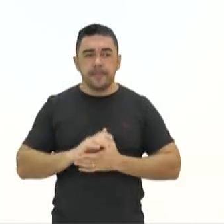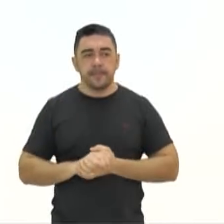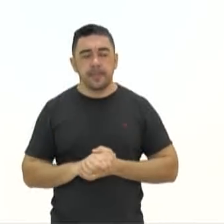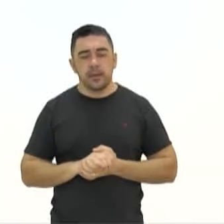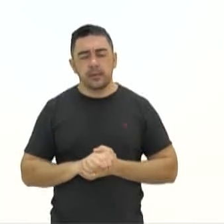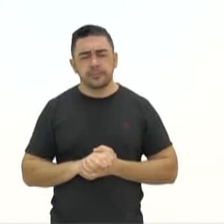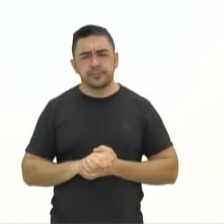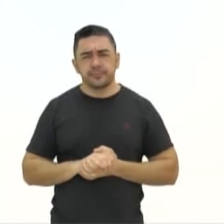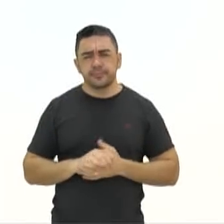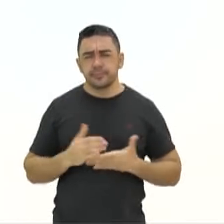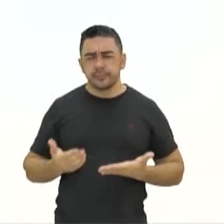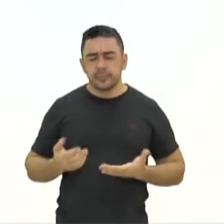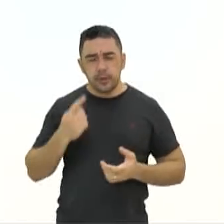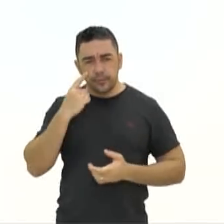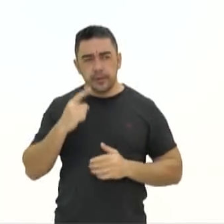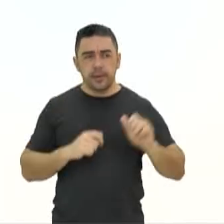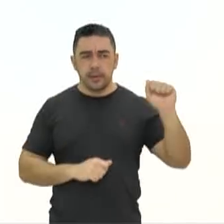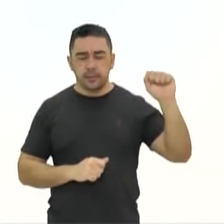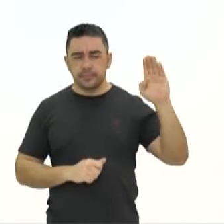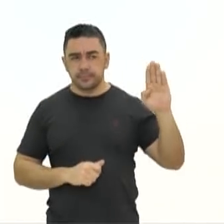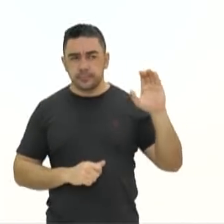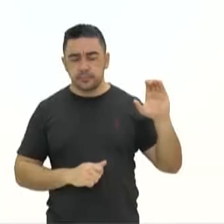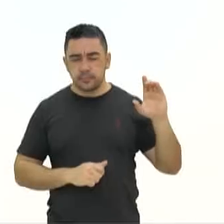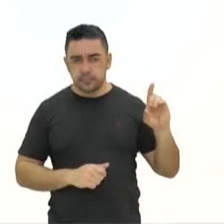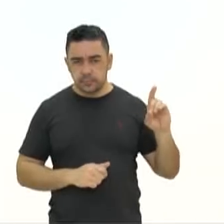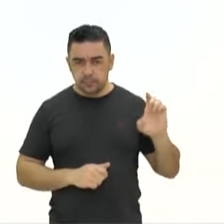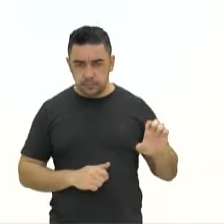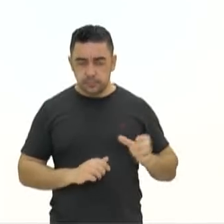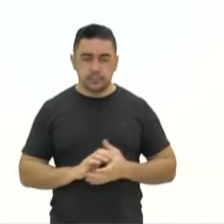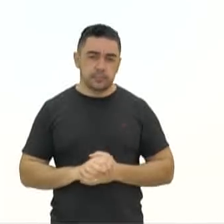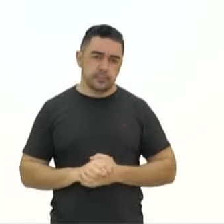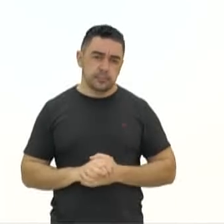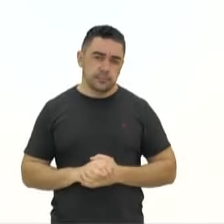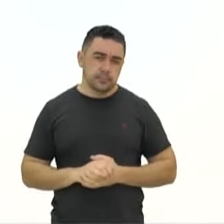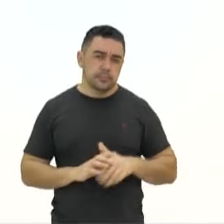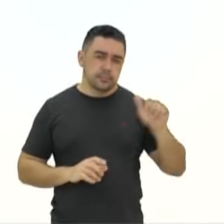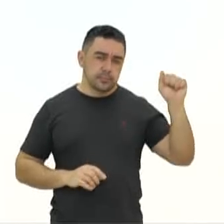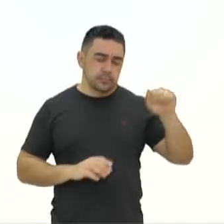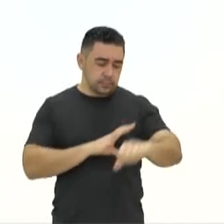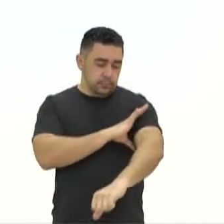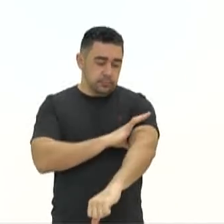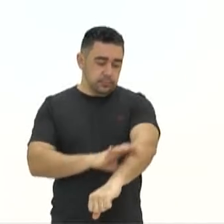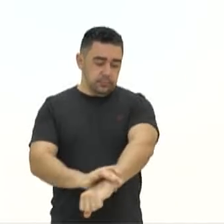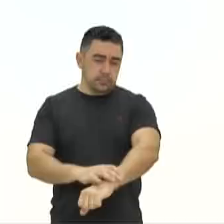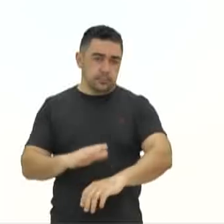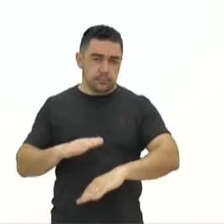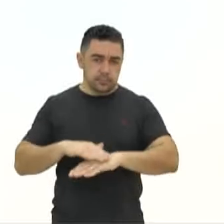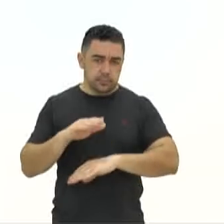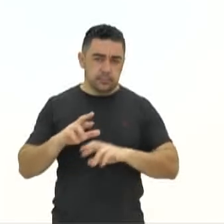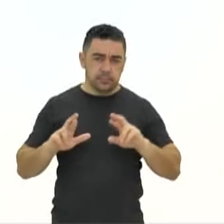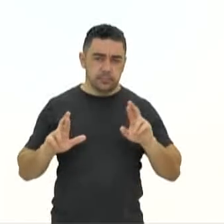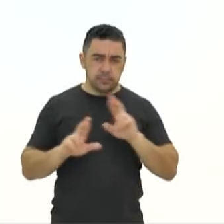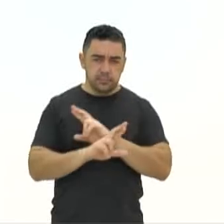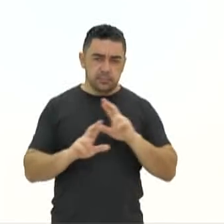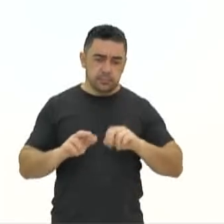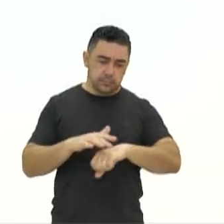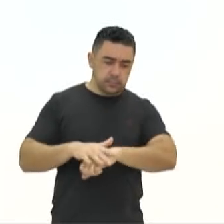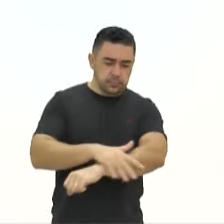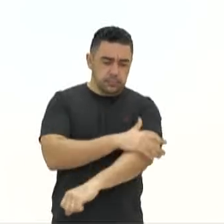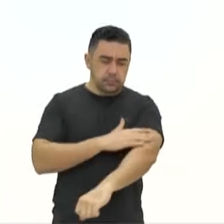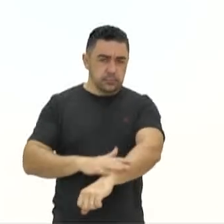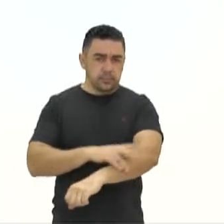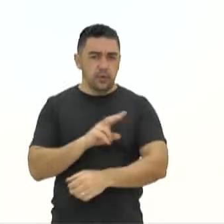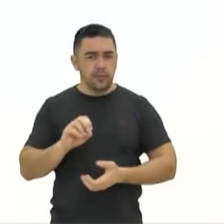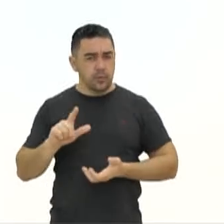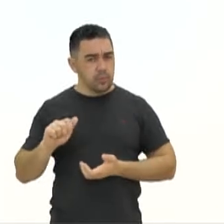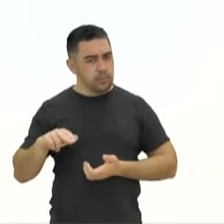Então, vamos ver das alternativas, o que tem mais relação com isso. Letra A, membros mais longos apresentam maior relação superfície e volume? Faz sentido isso para